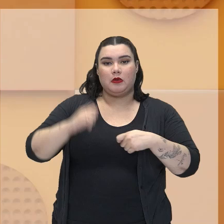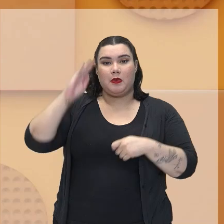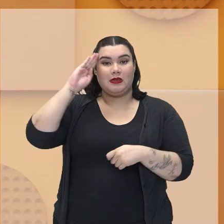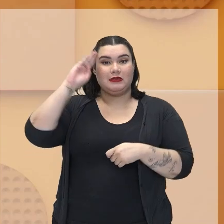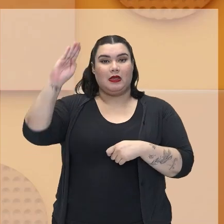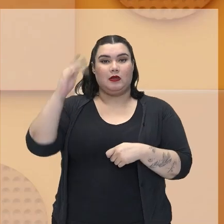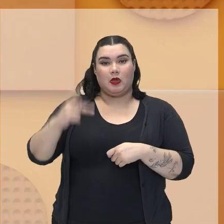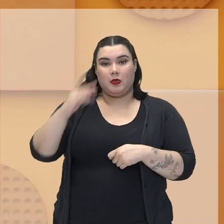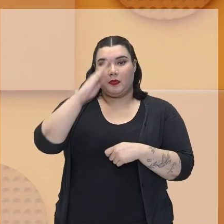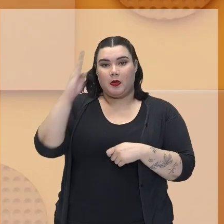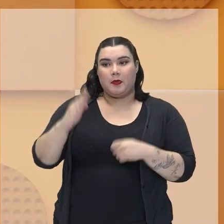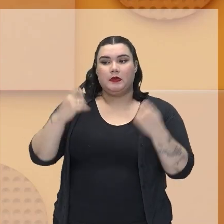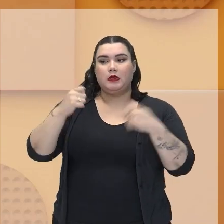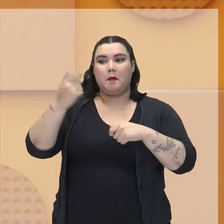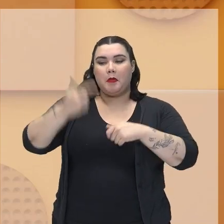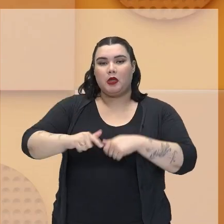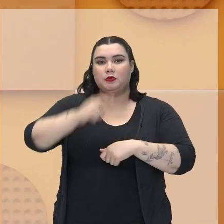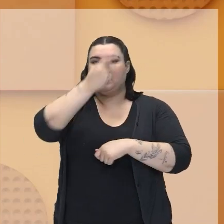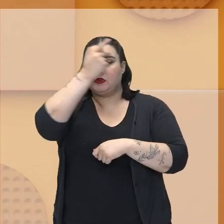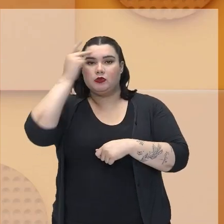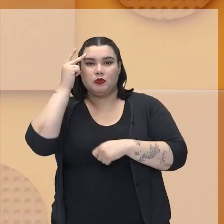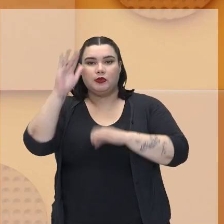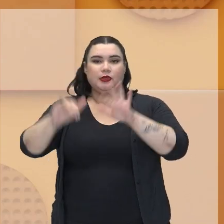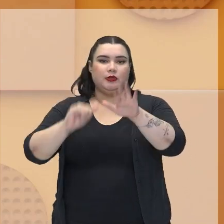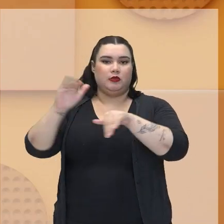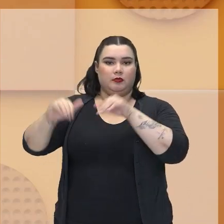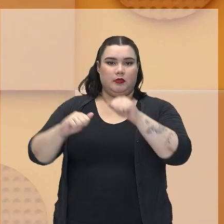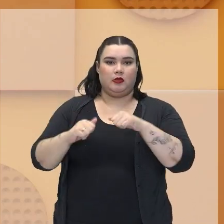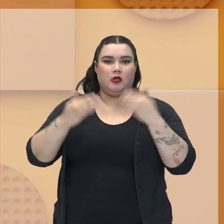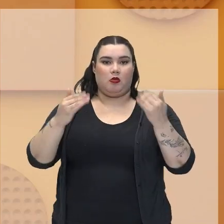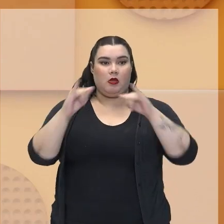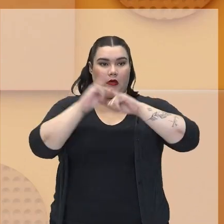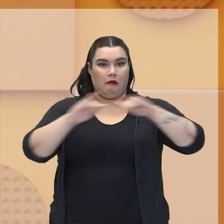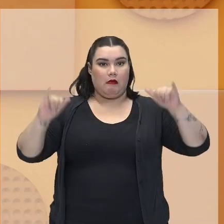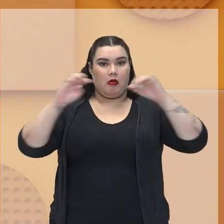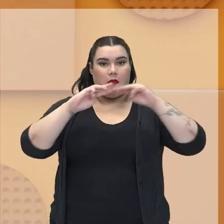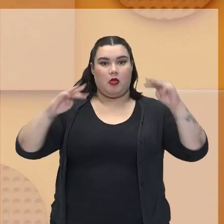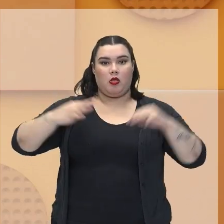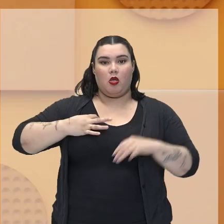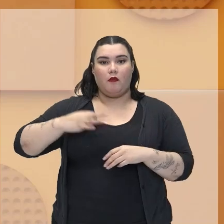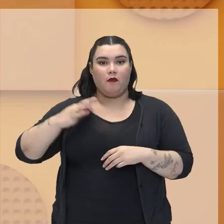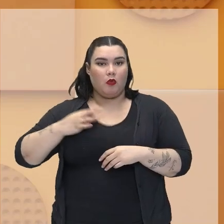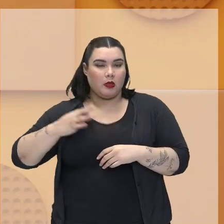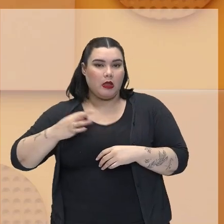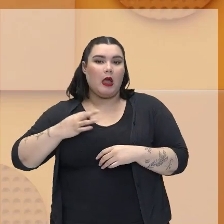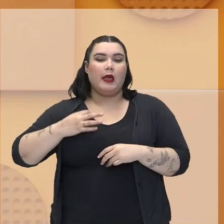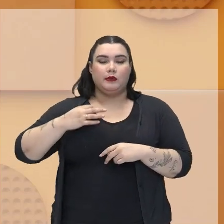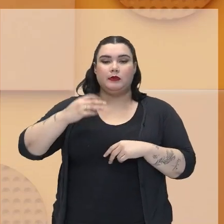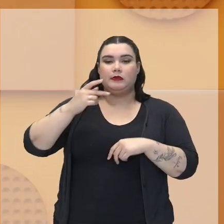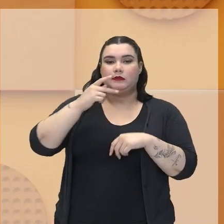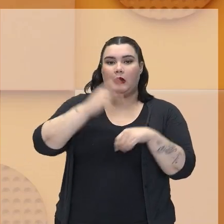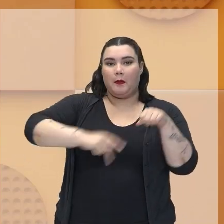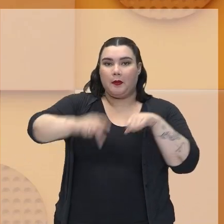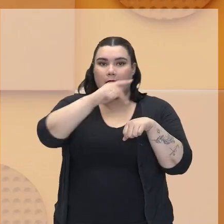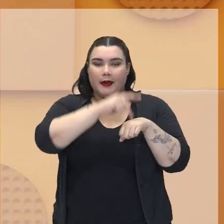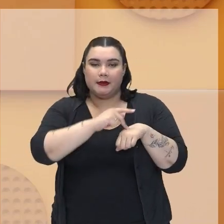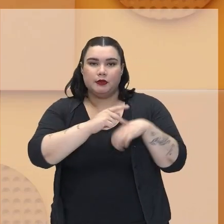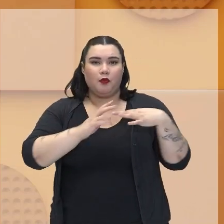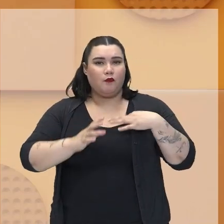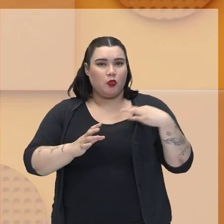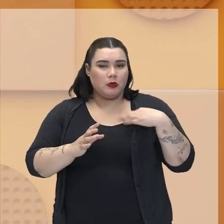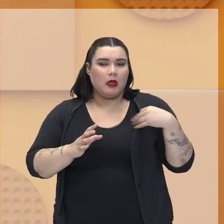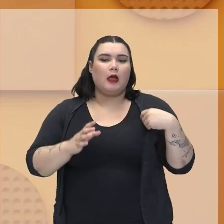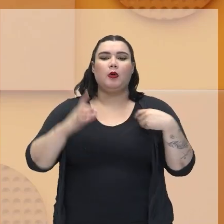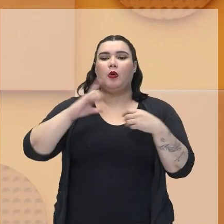mais soldados. E a campanha por voluntário da pátria não estava mais dando resultado, como você deve imaginar. Então